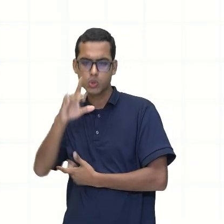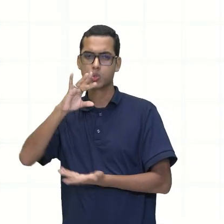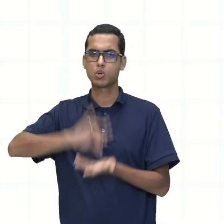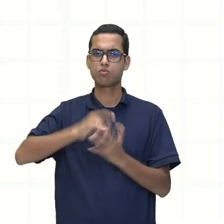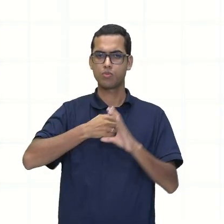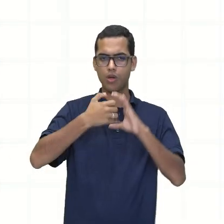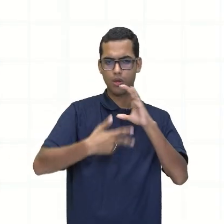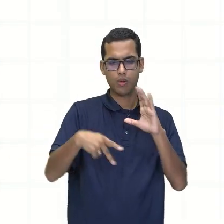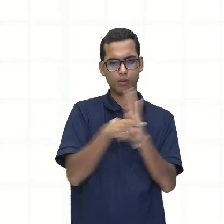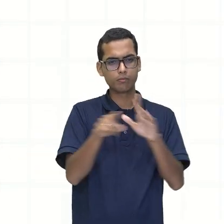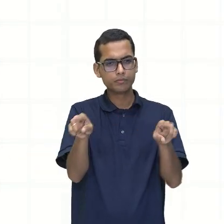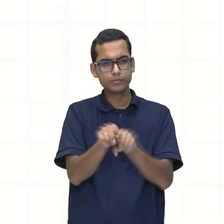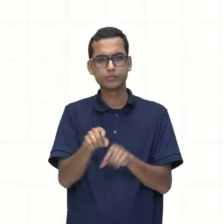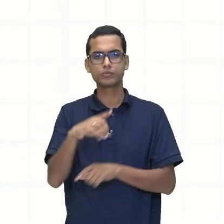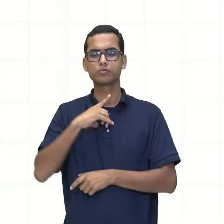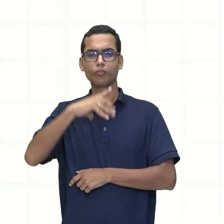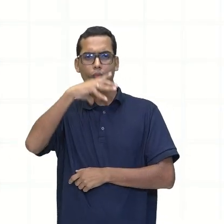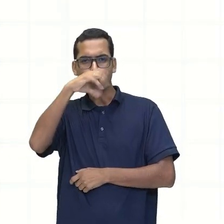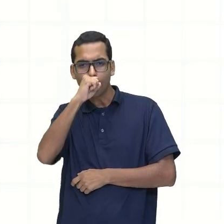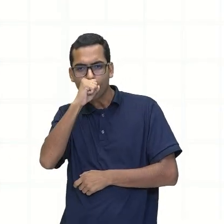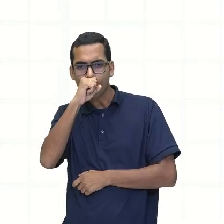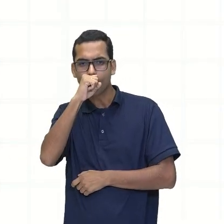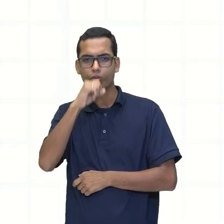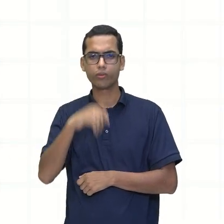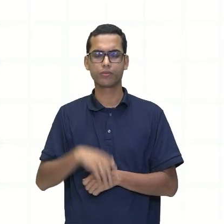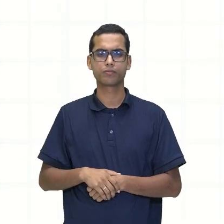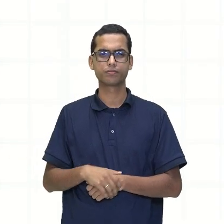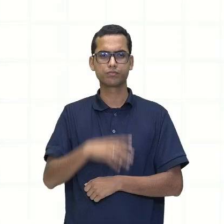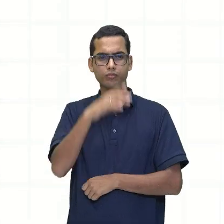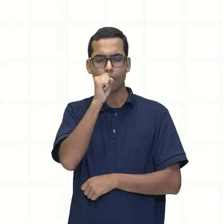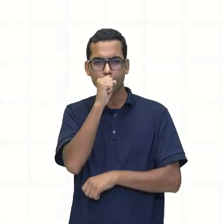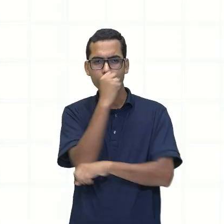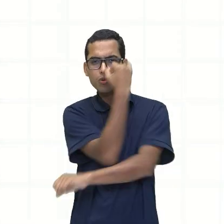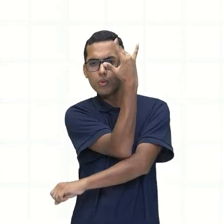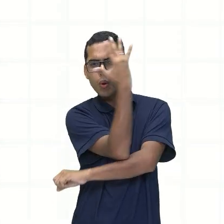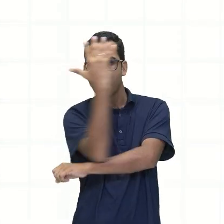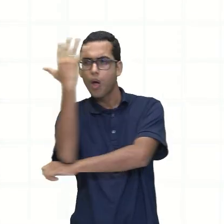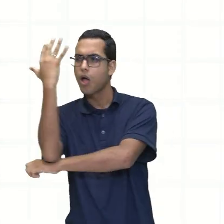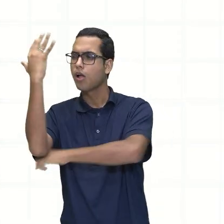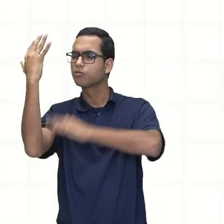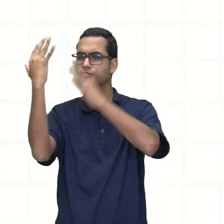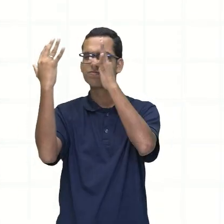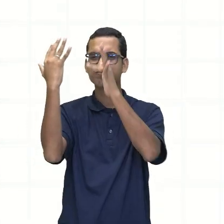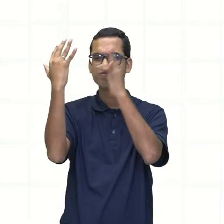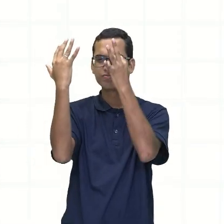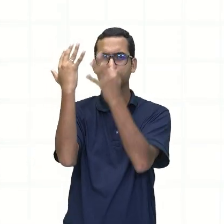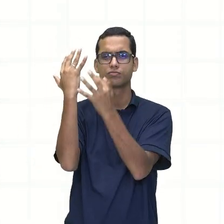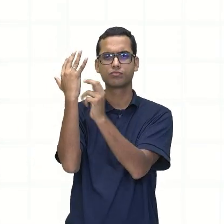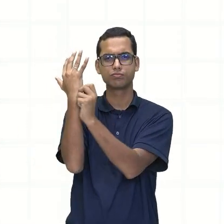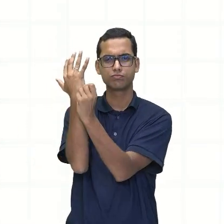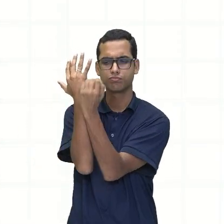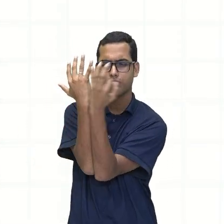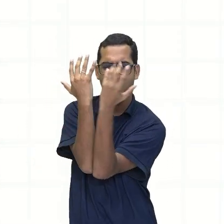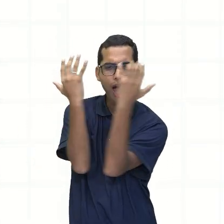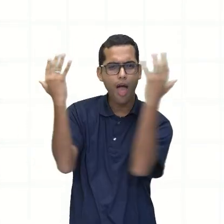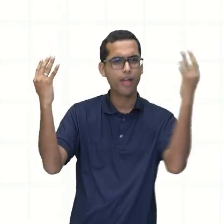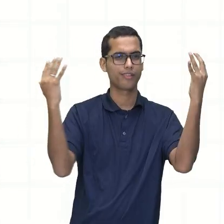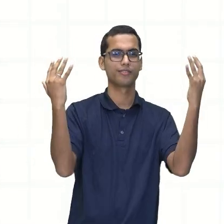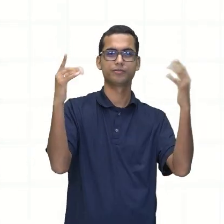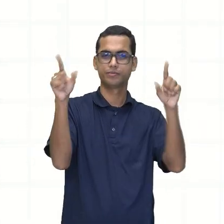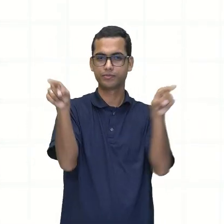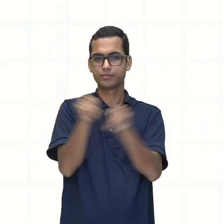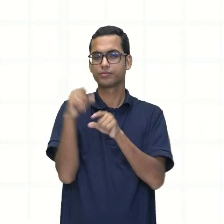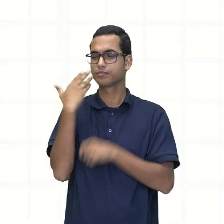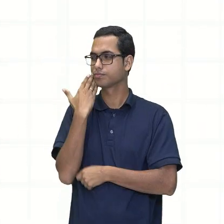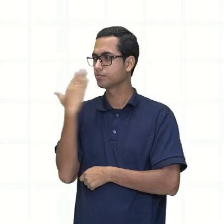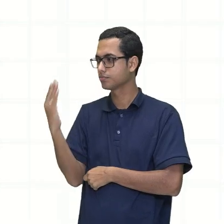só, as laranjas estão floridas, as laranjeiras, perdão. As laranjeiras estão floridas. Então, vejam que é o